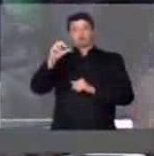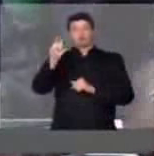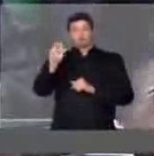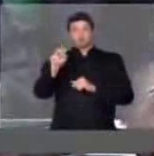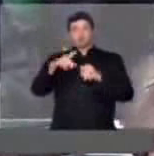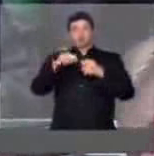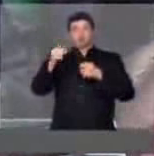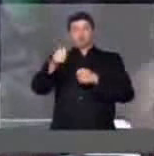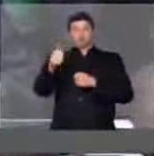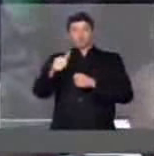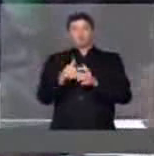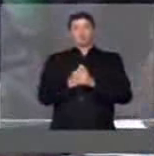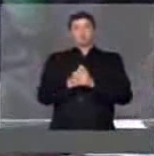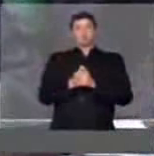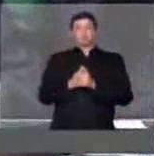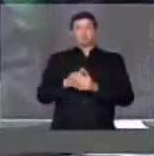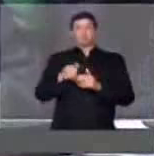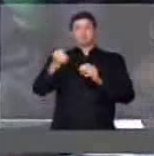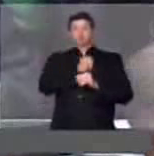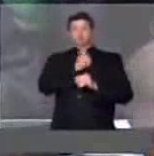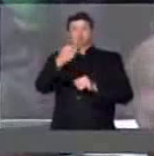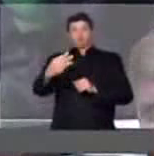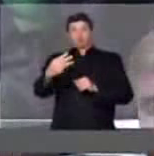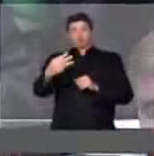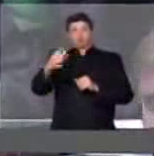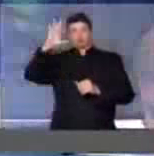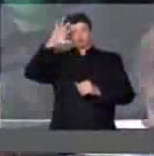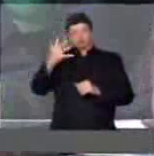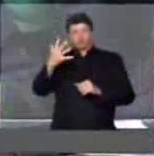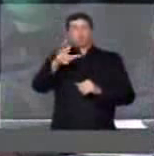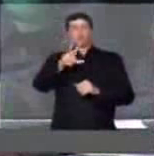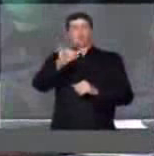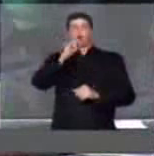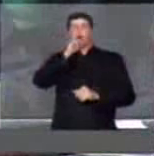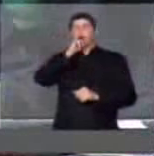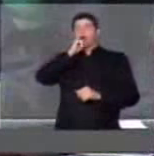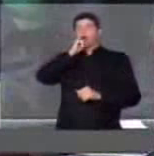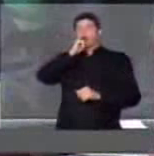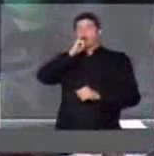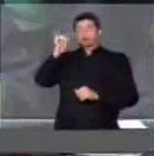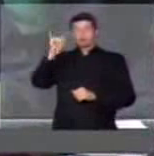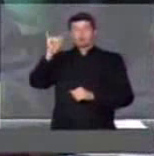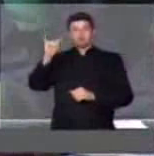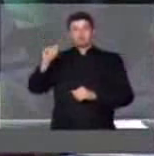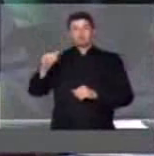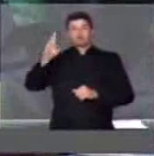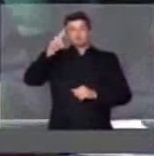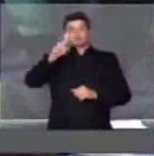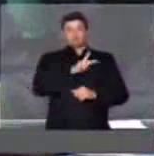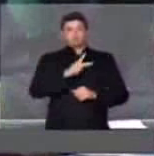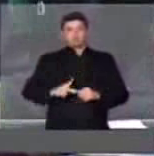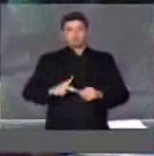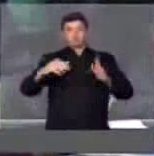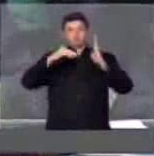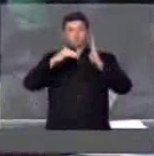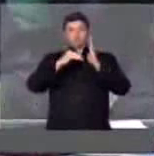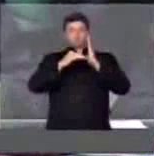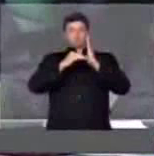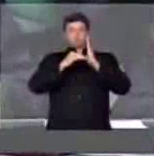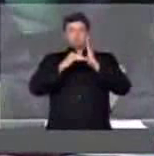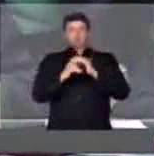10.79.1950, artigo 11, item 3. A decisão será comunicada ao senhor presidente do